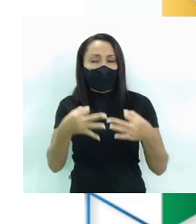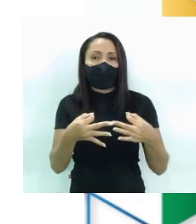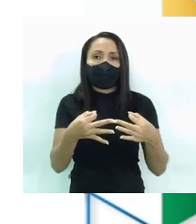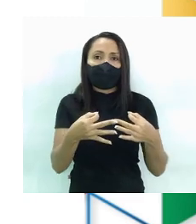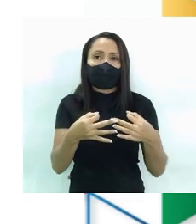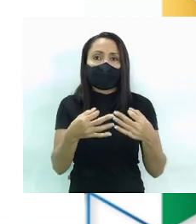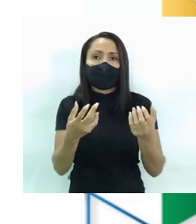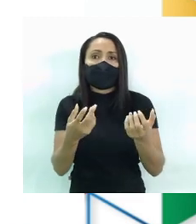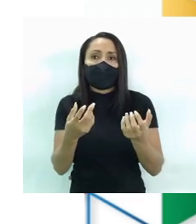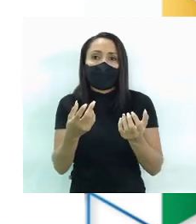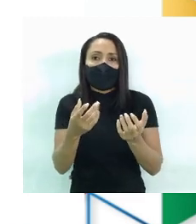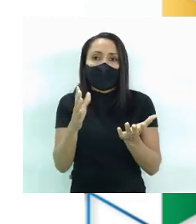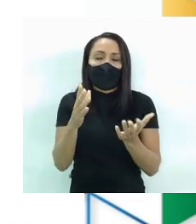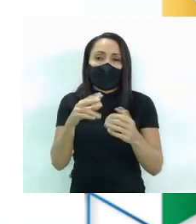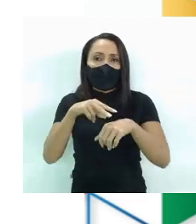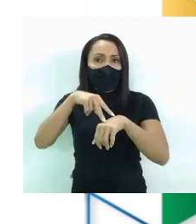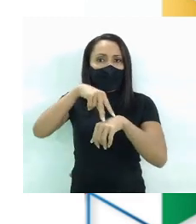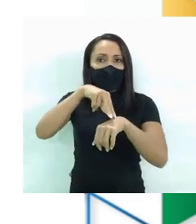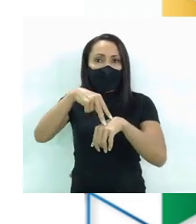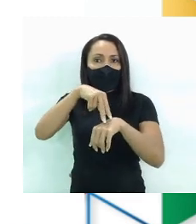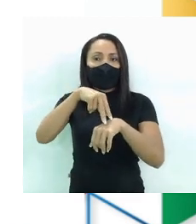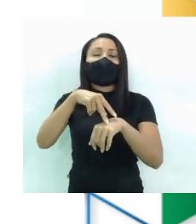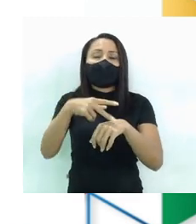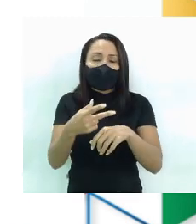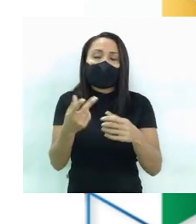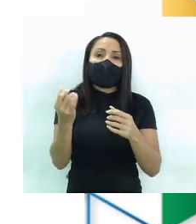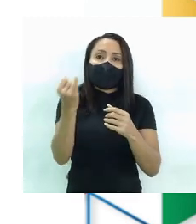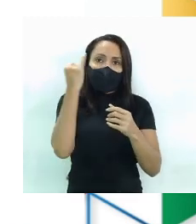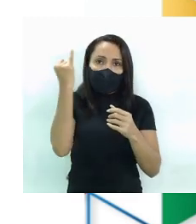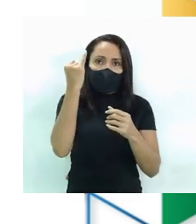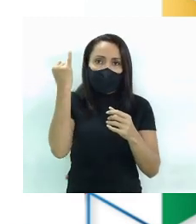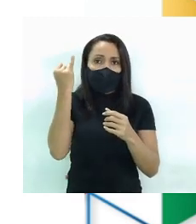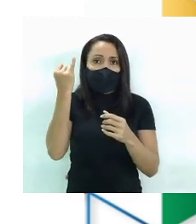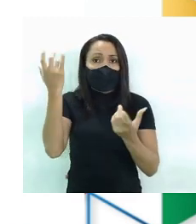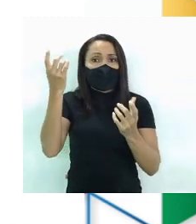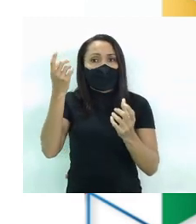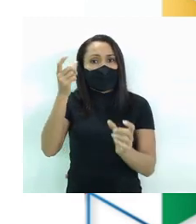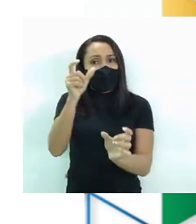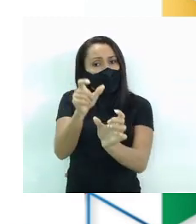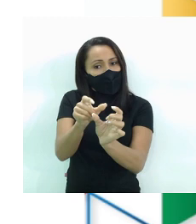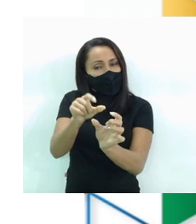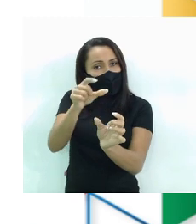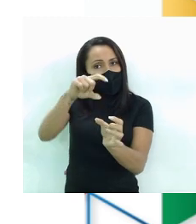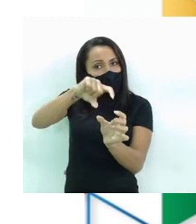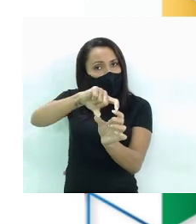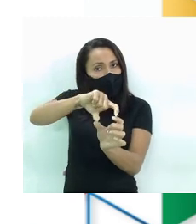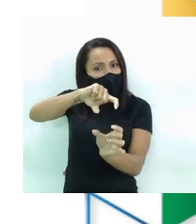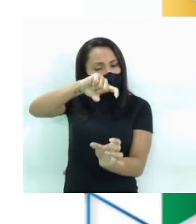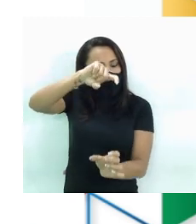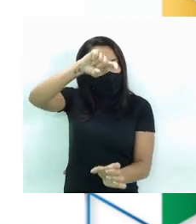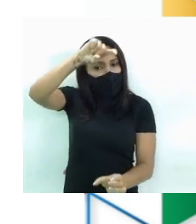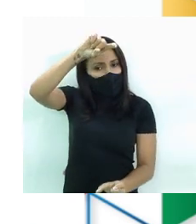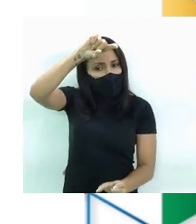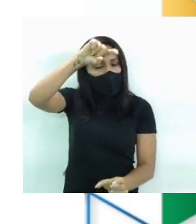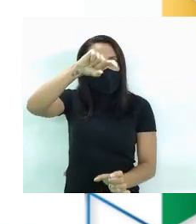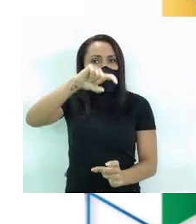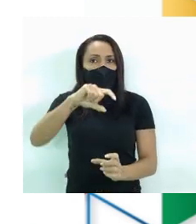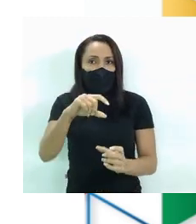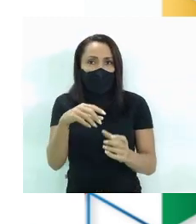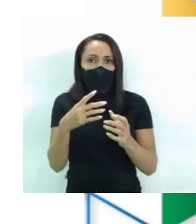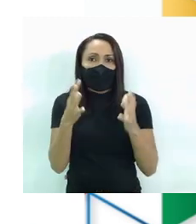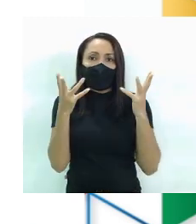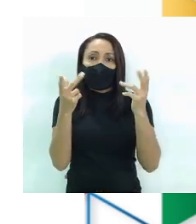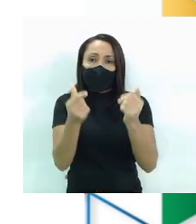os momentos, porque na medula espinhal que há a condução dos impulsos nervosos também, onde há todas